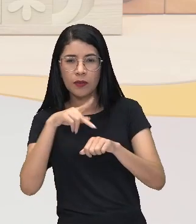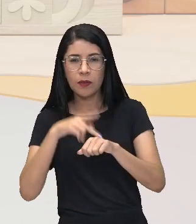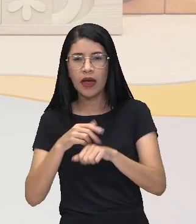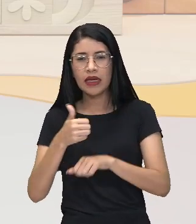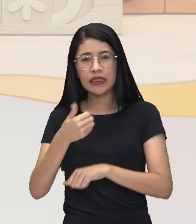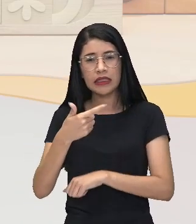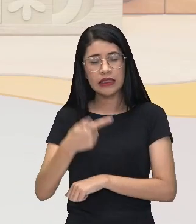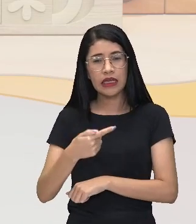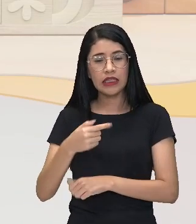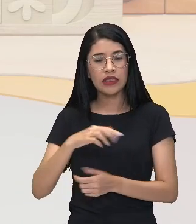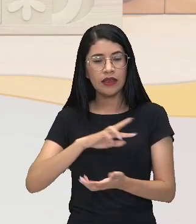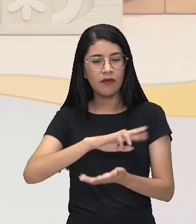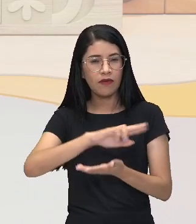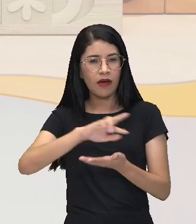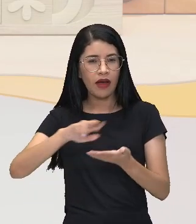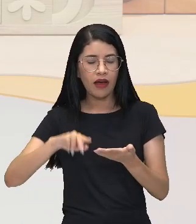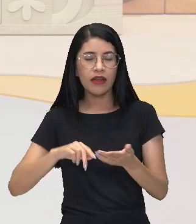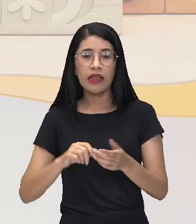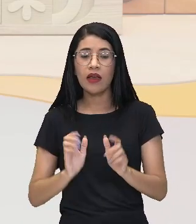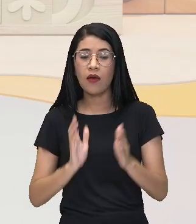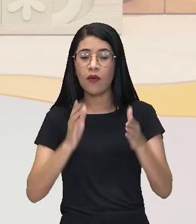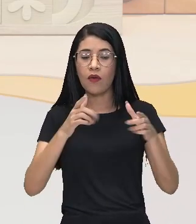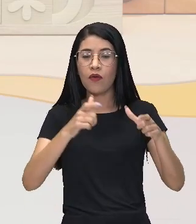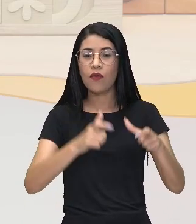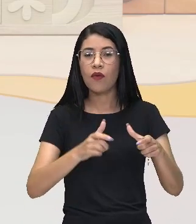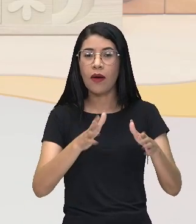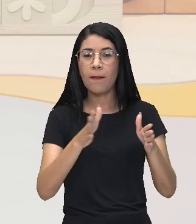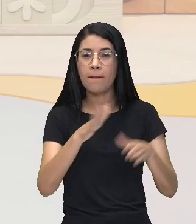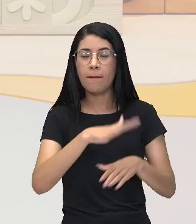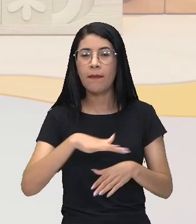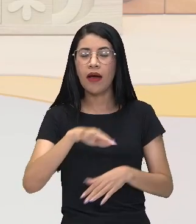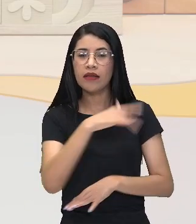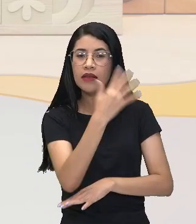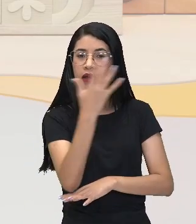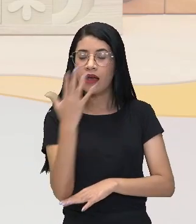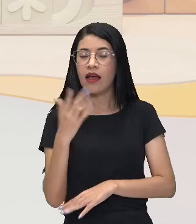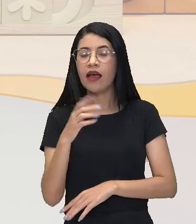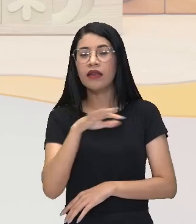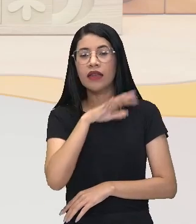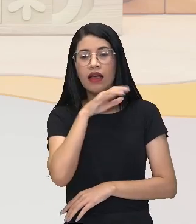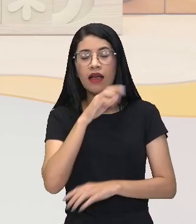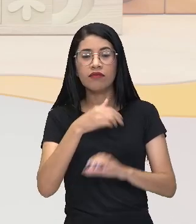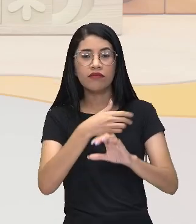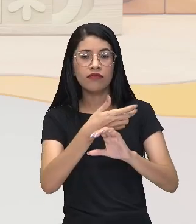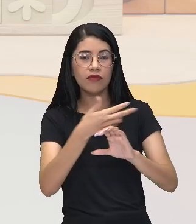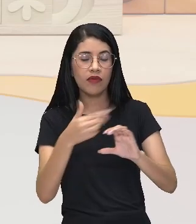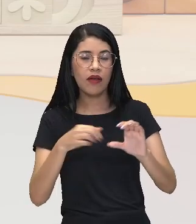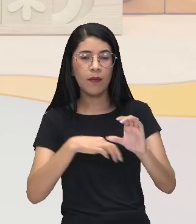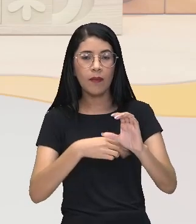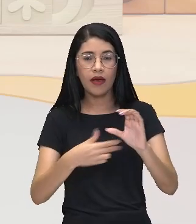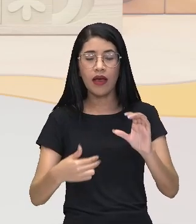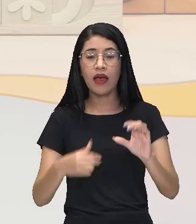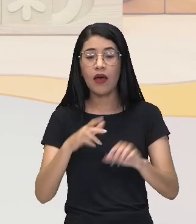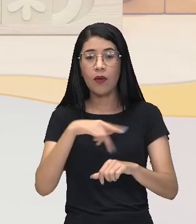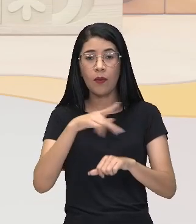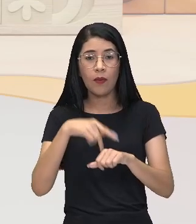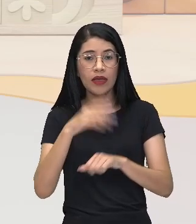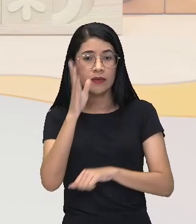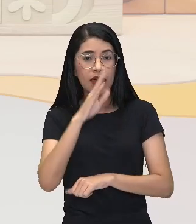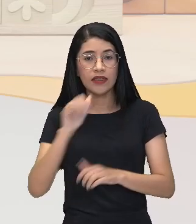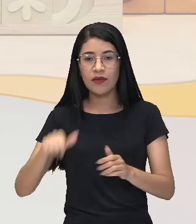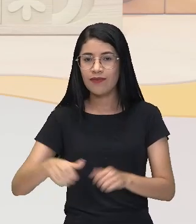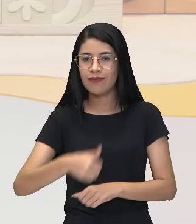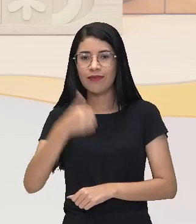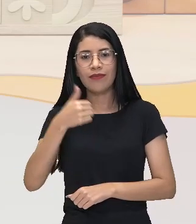mais megadiversos, que concentram a maior parte da fauna e da flora do planeta, nosso país está em primeiro